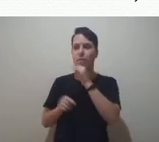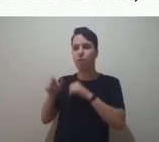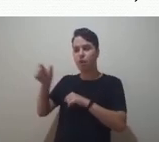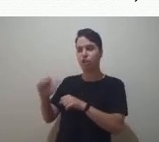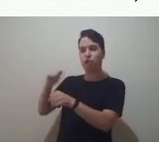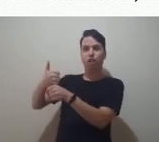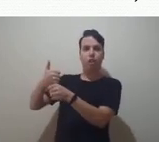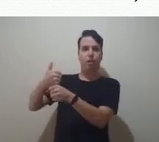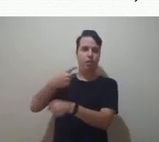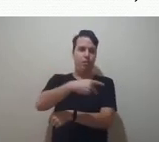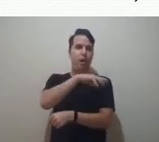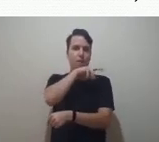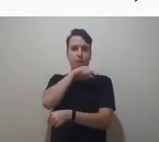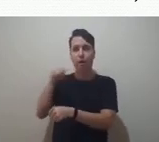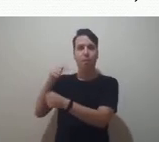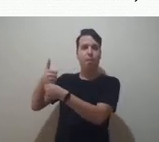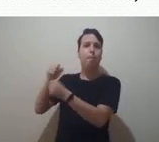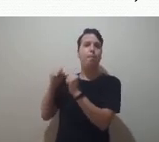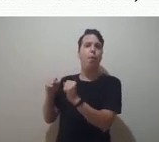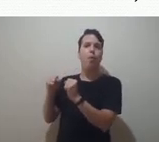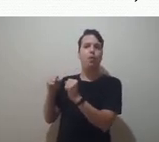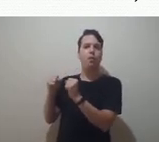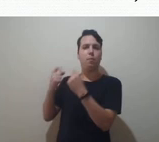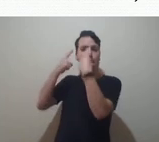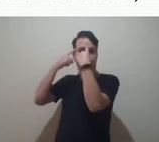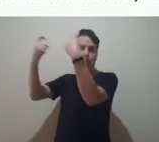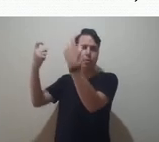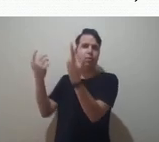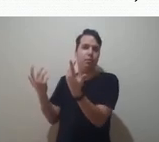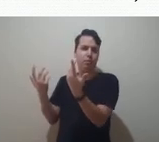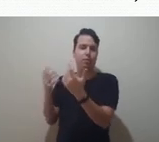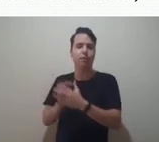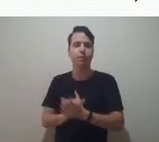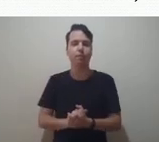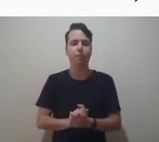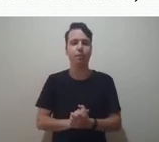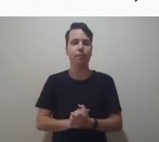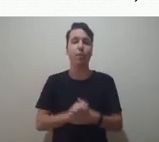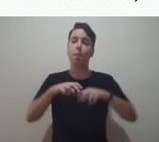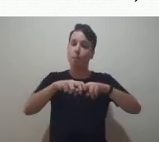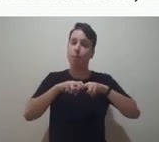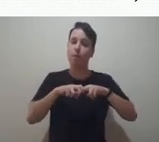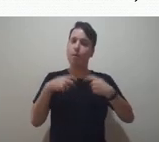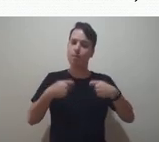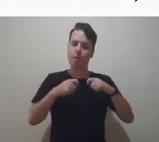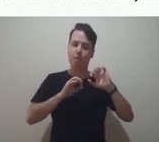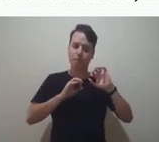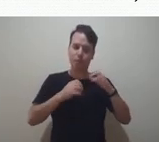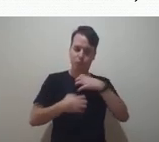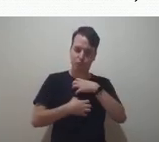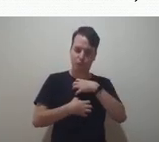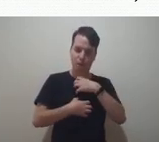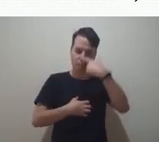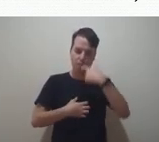vezes complicadas, em que esse tutor pode ser até uma pessoa agressiva, né? Então, para isso